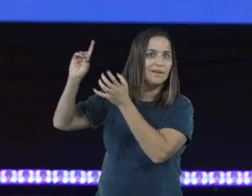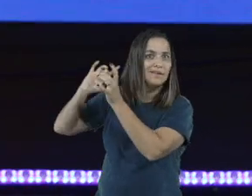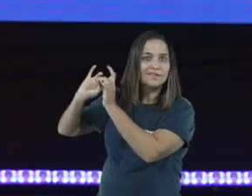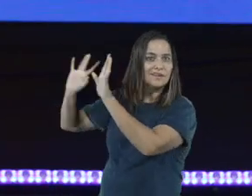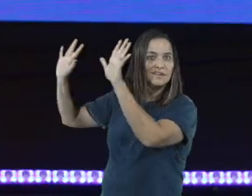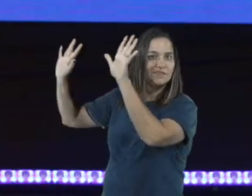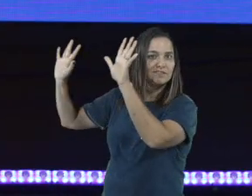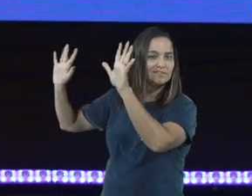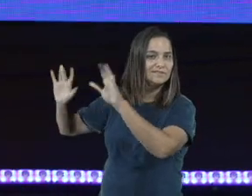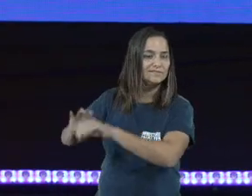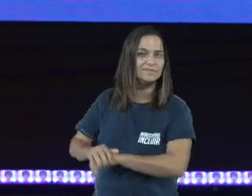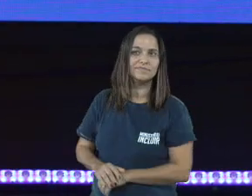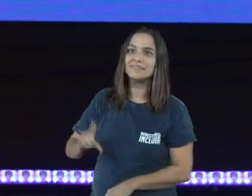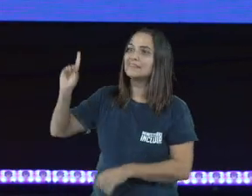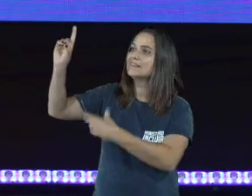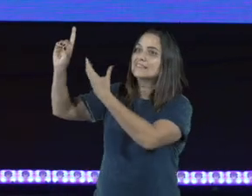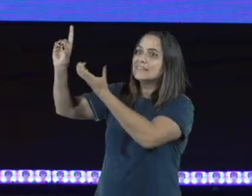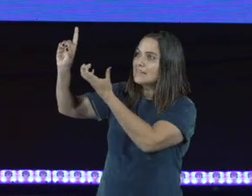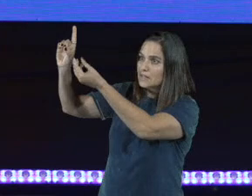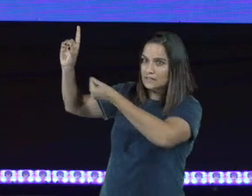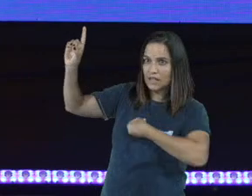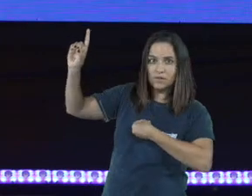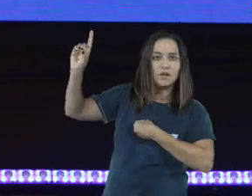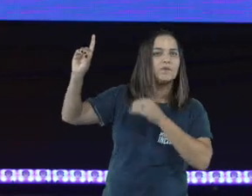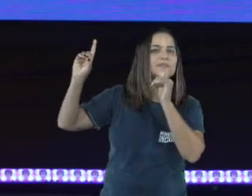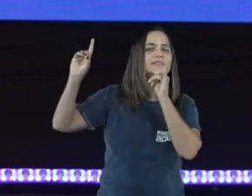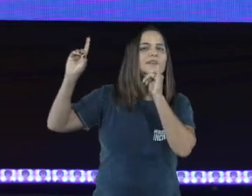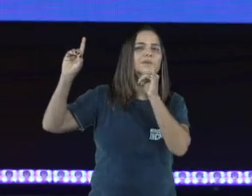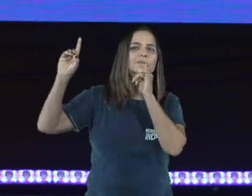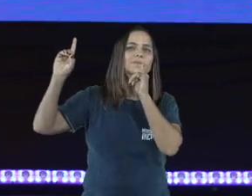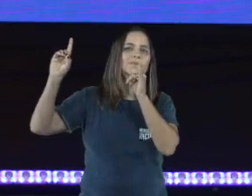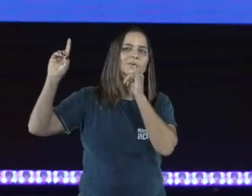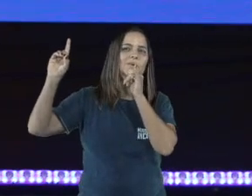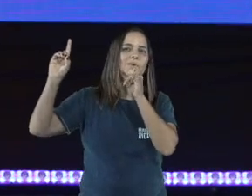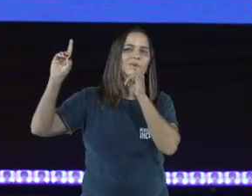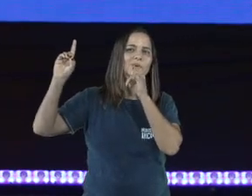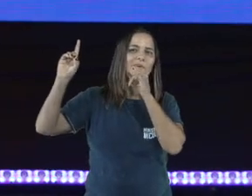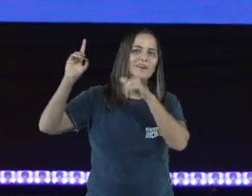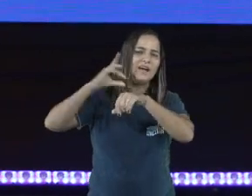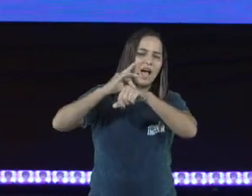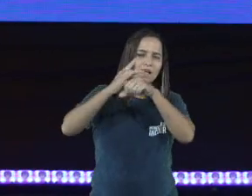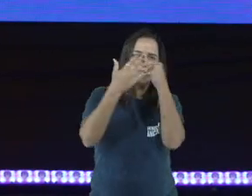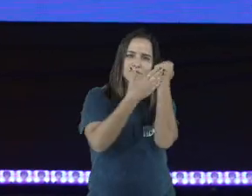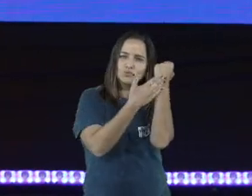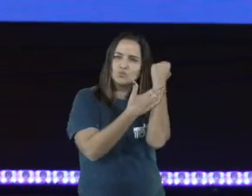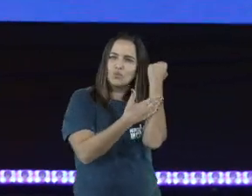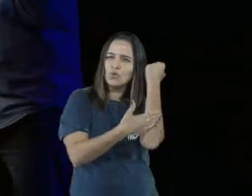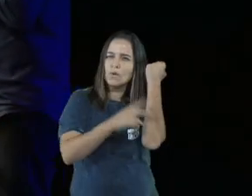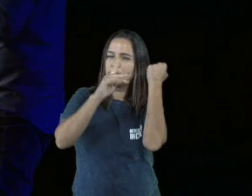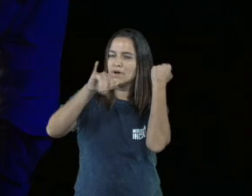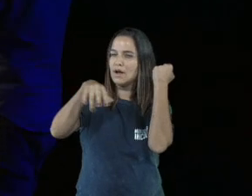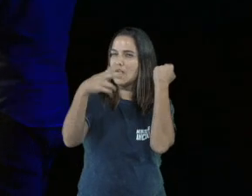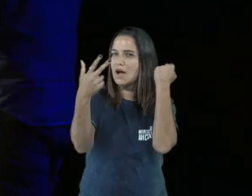bom E se ele quiser me dar hoje depois daqui uma picanha uruguaia na sua casa e nós vamos